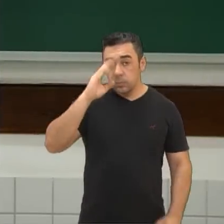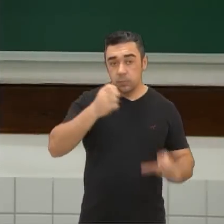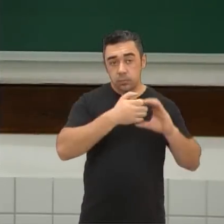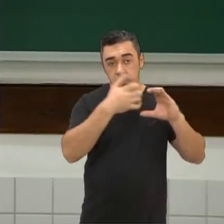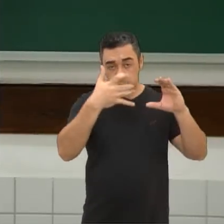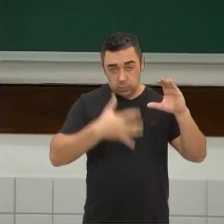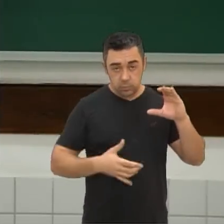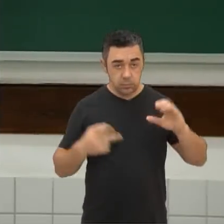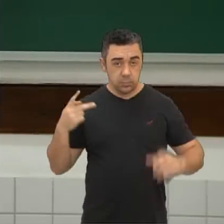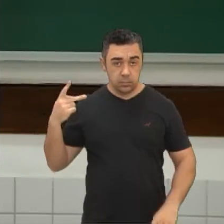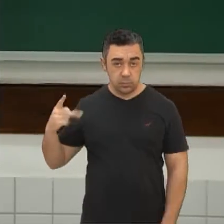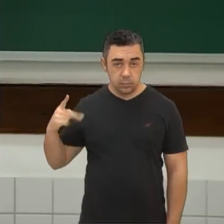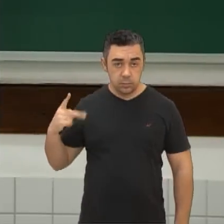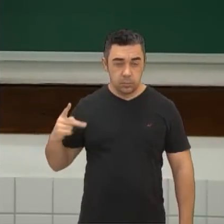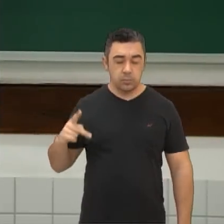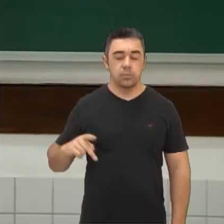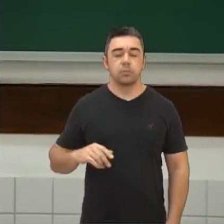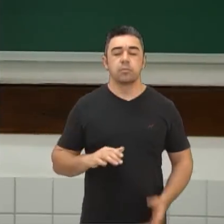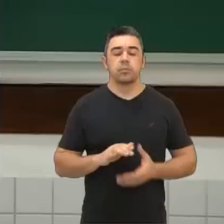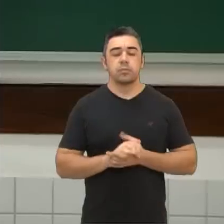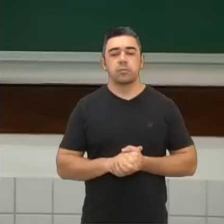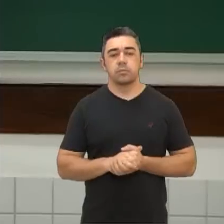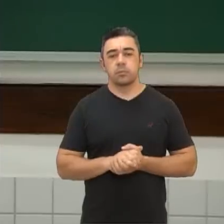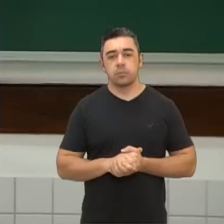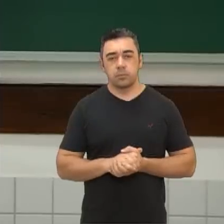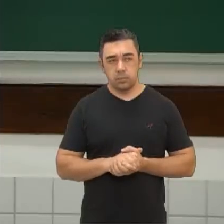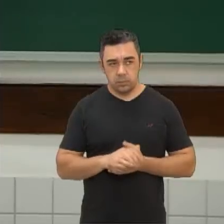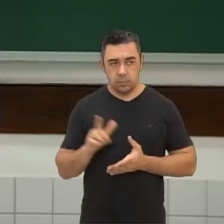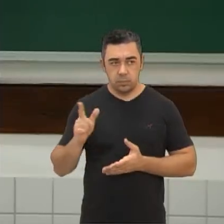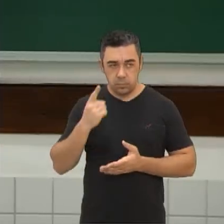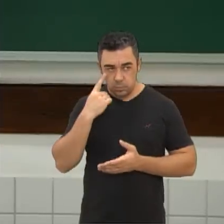de ver, da gente ver na rua.